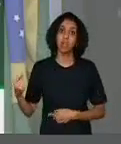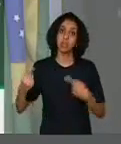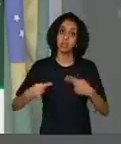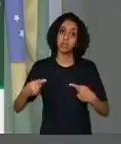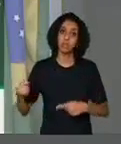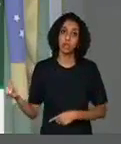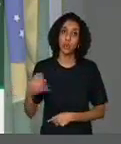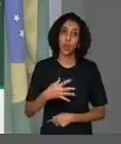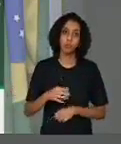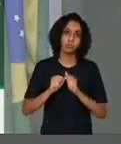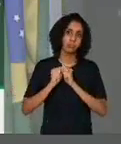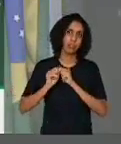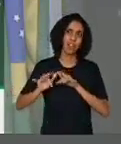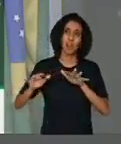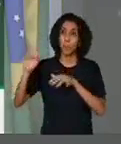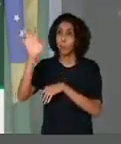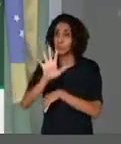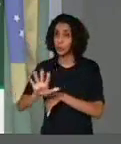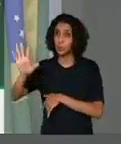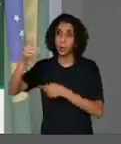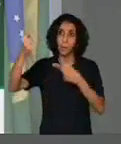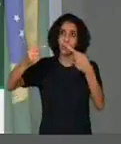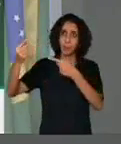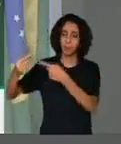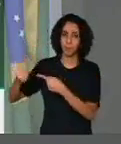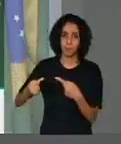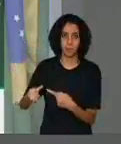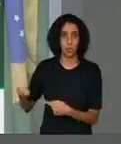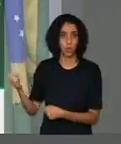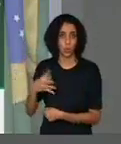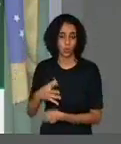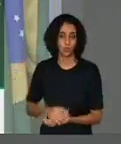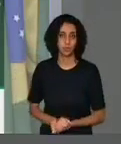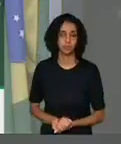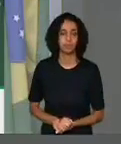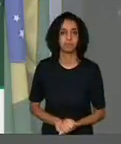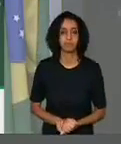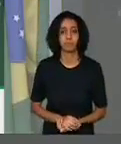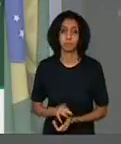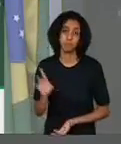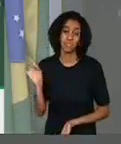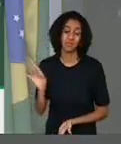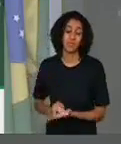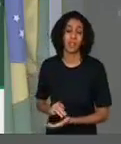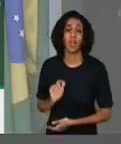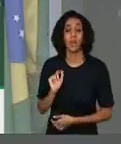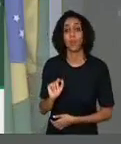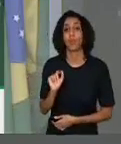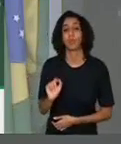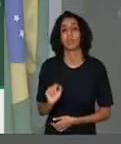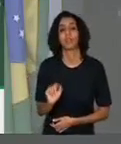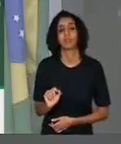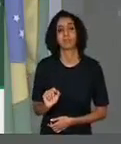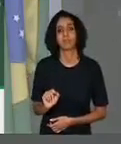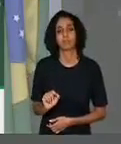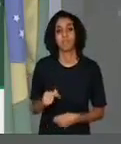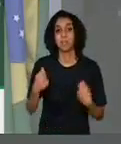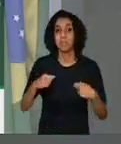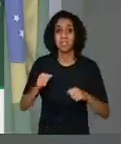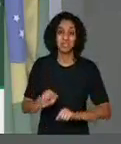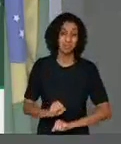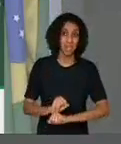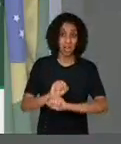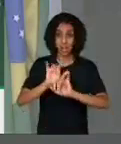avoluma no Brasil inteiro. É uma realidade hoje, uma constatação muito grande, que nós temos que definir de forma